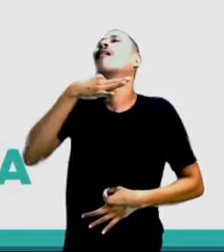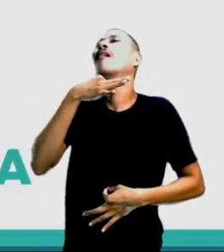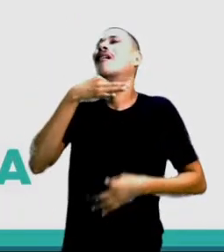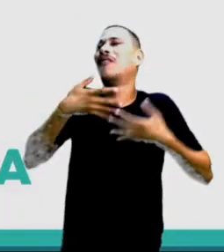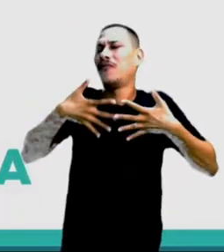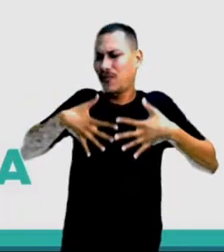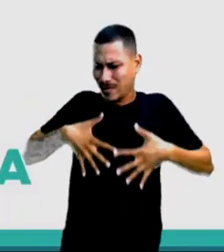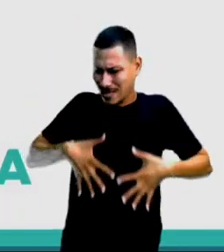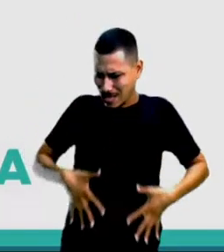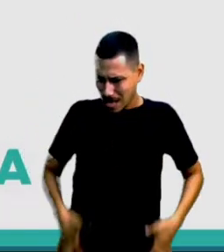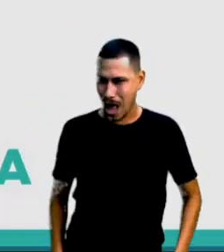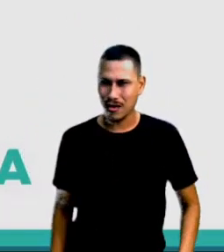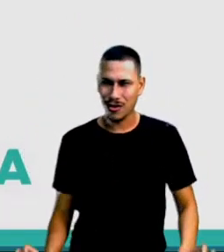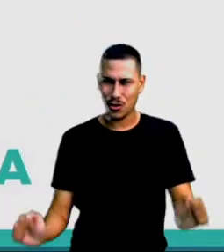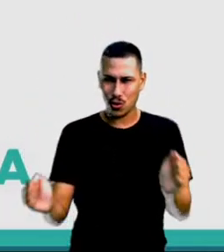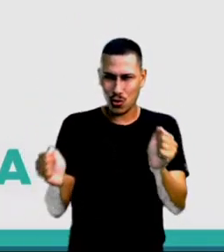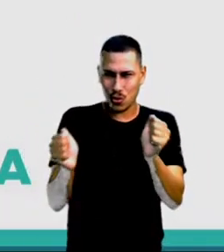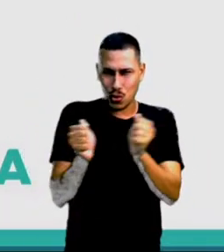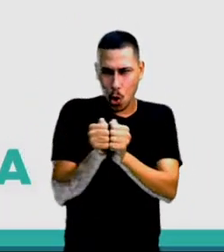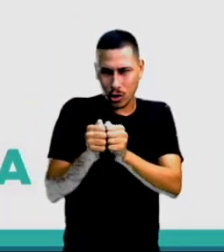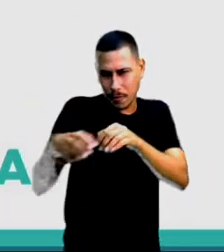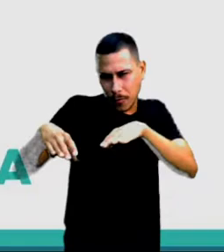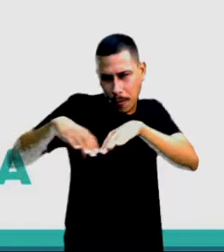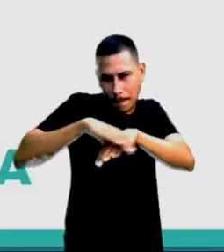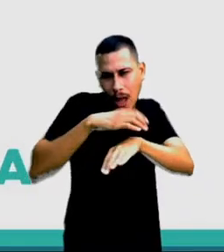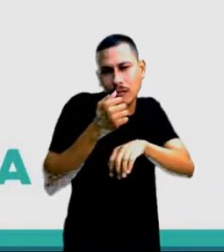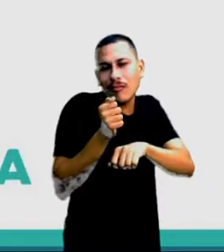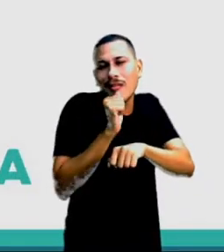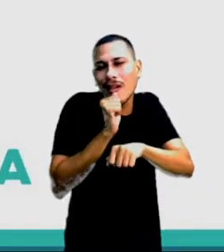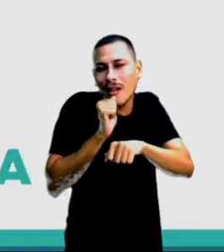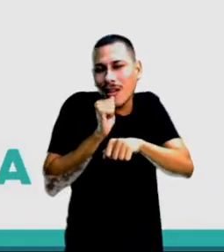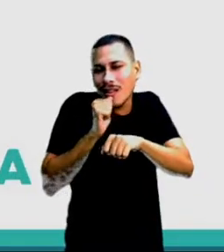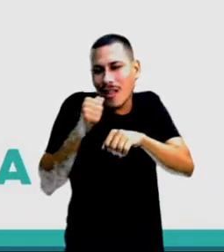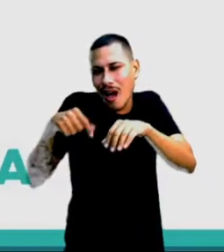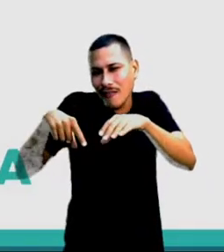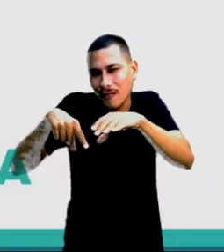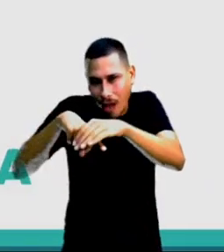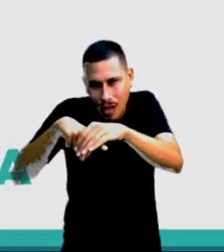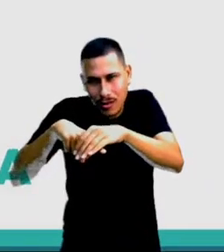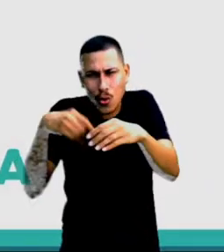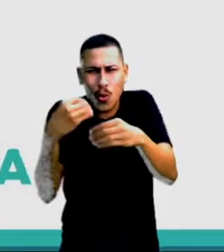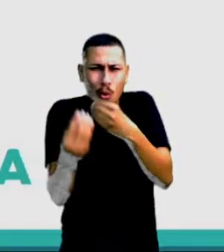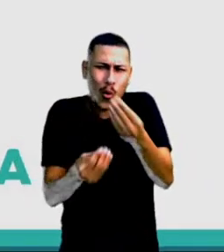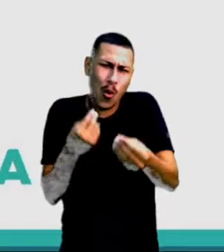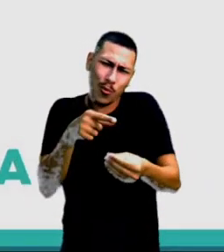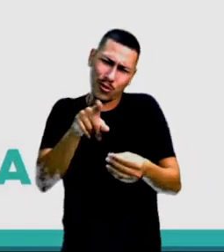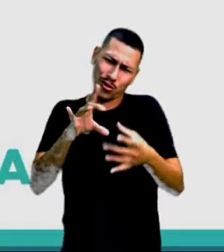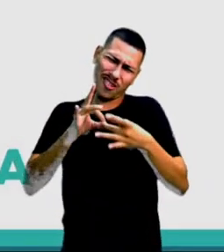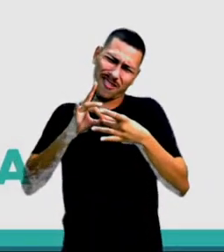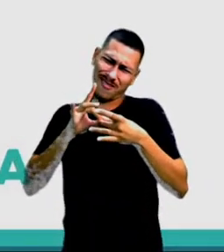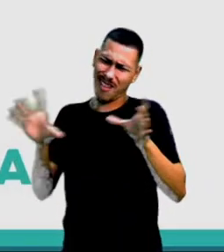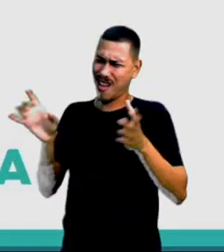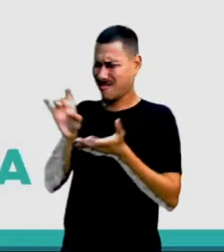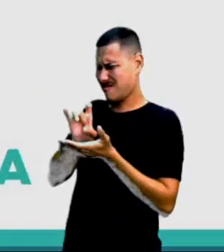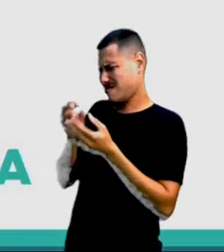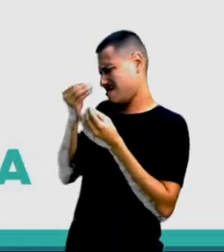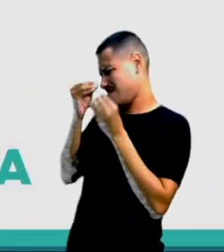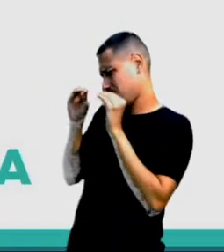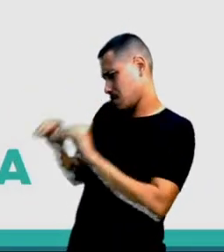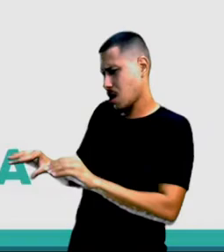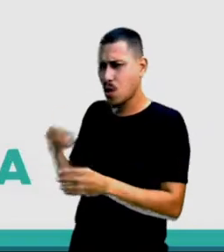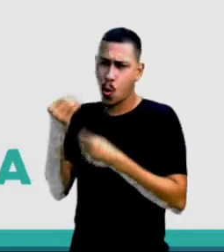e o meu sapato inda pisa no teu cu E como tu vai deixar Qual é né